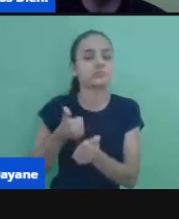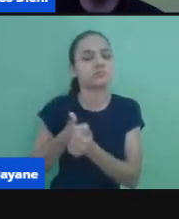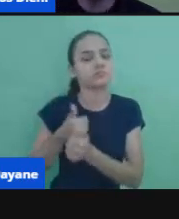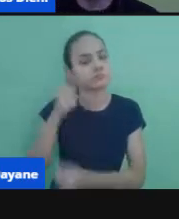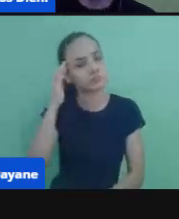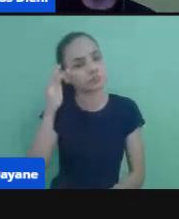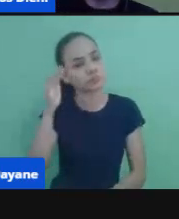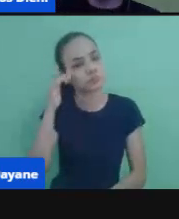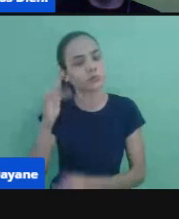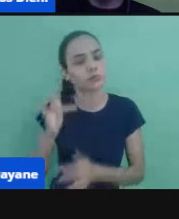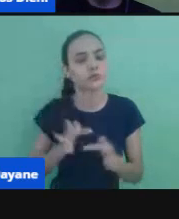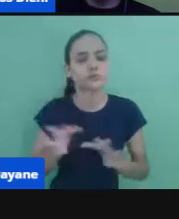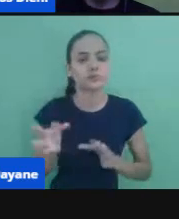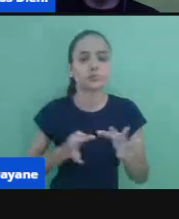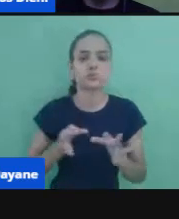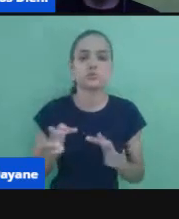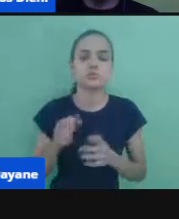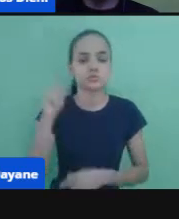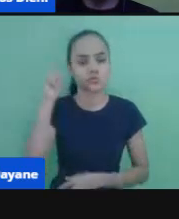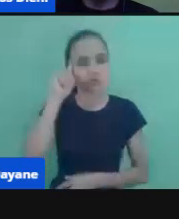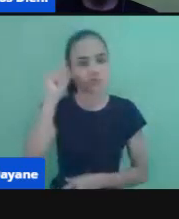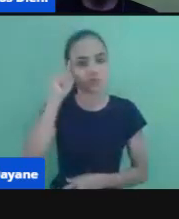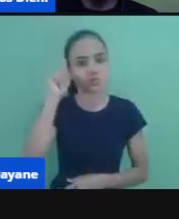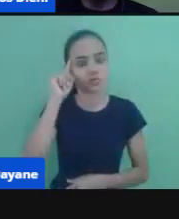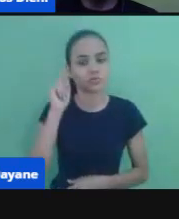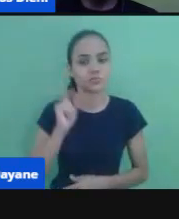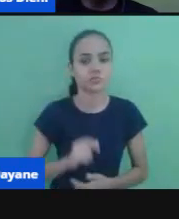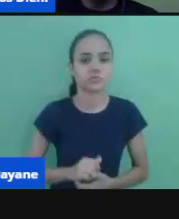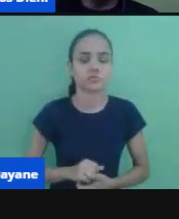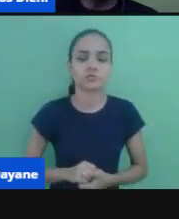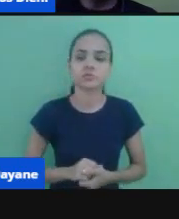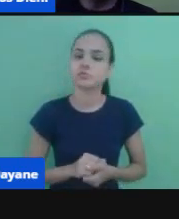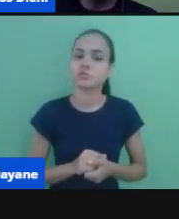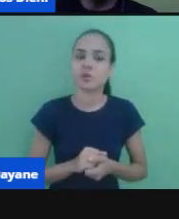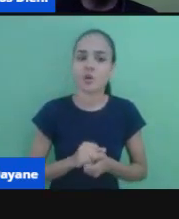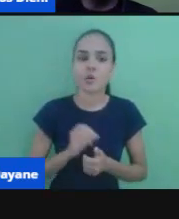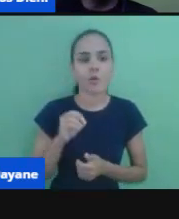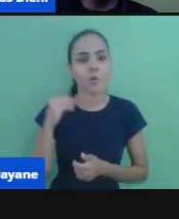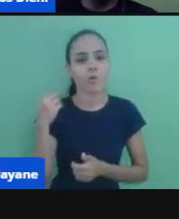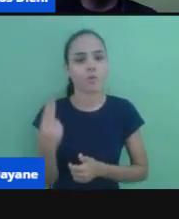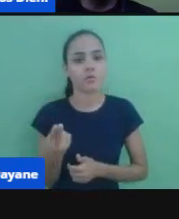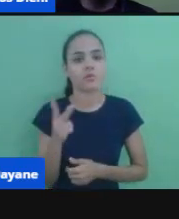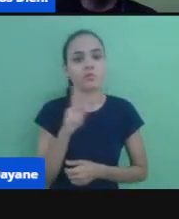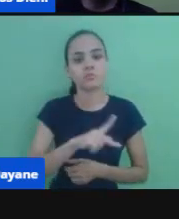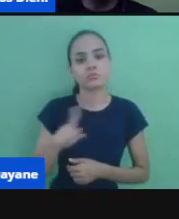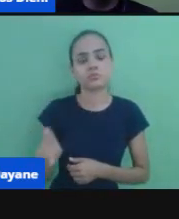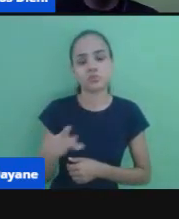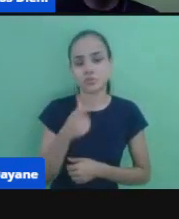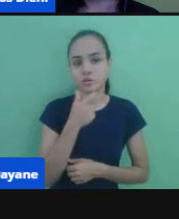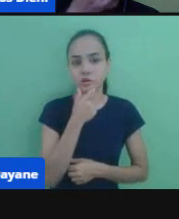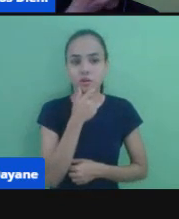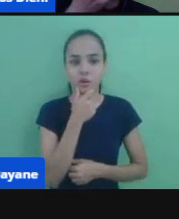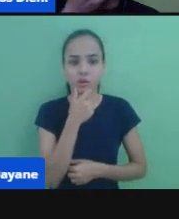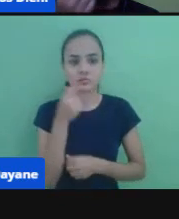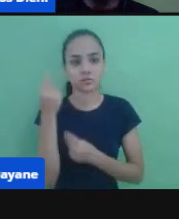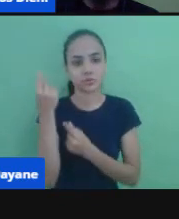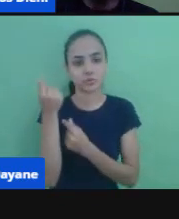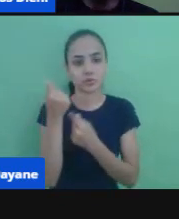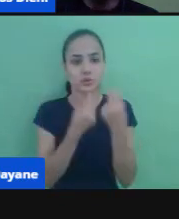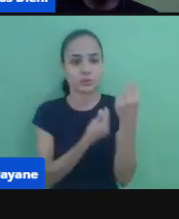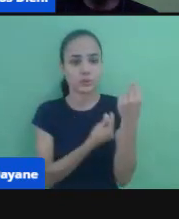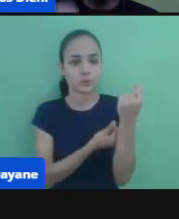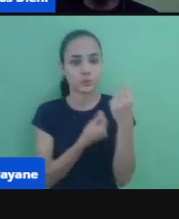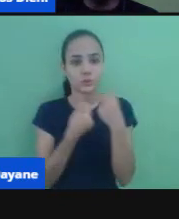Ou então, um professor de inglês, professor de espanhol, de línguas, pode só fazer